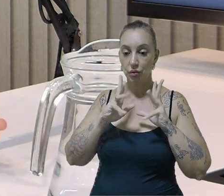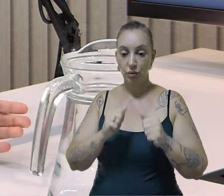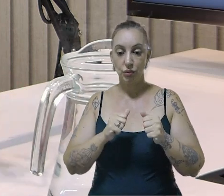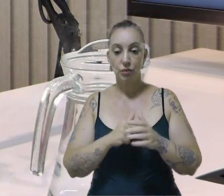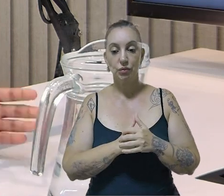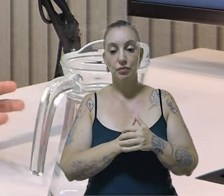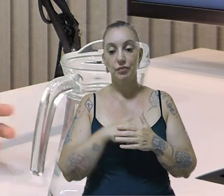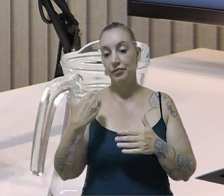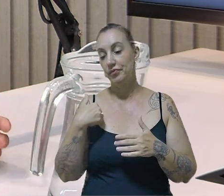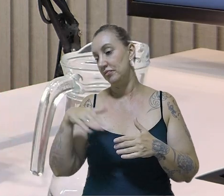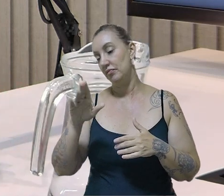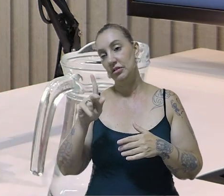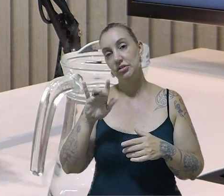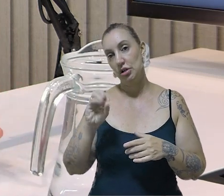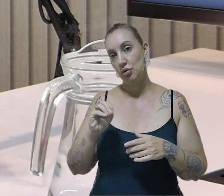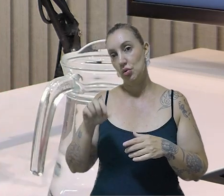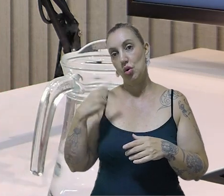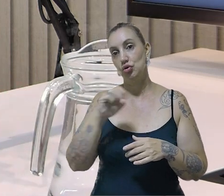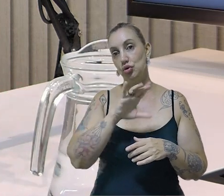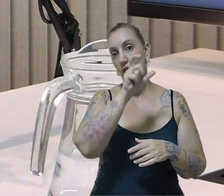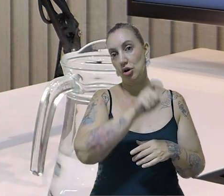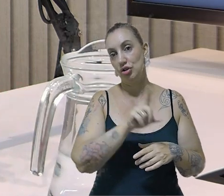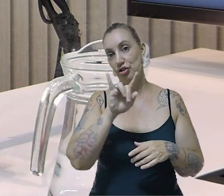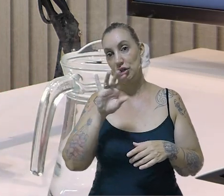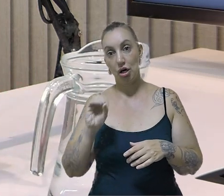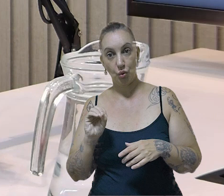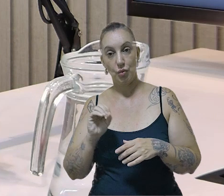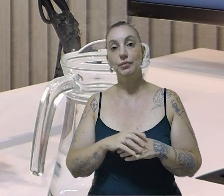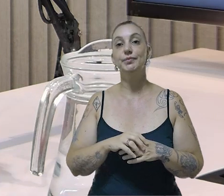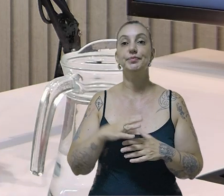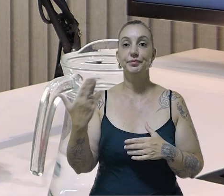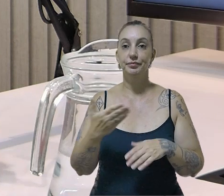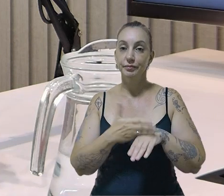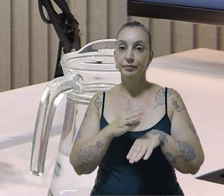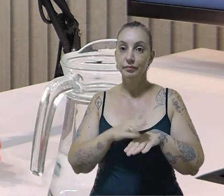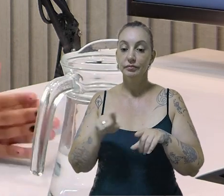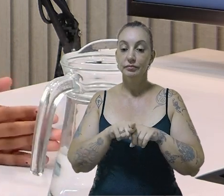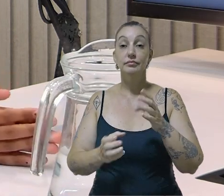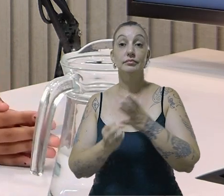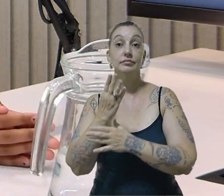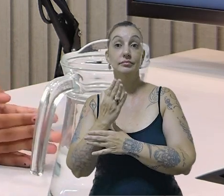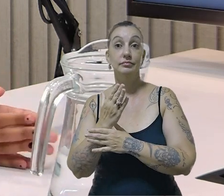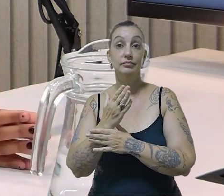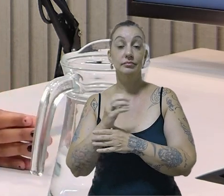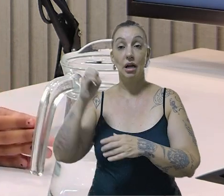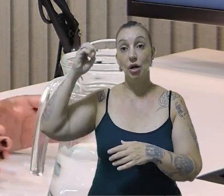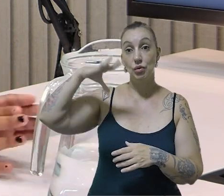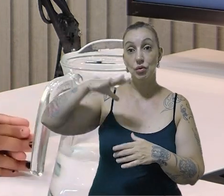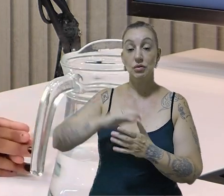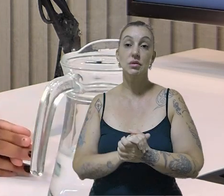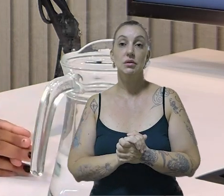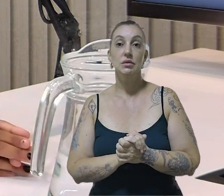Uhum Então ou vai eu com Diego ou só o Diego e aí a gente tá como técnico e como criador de luz só